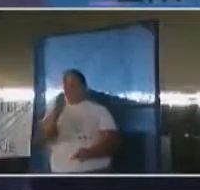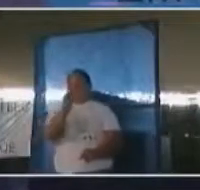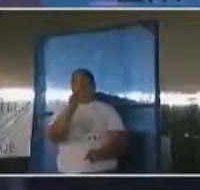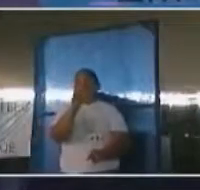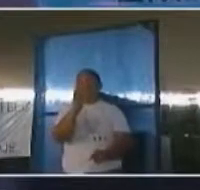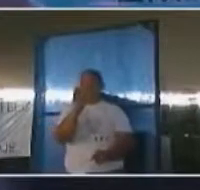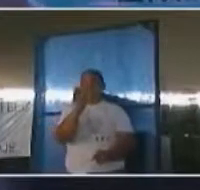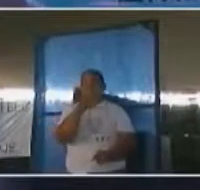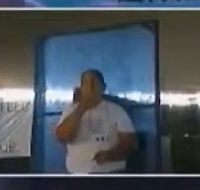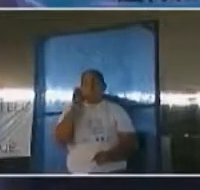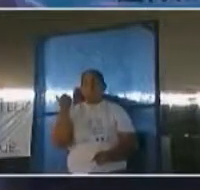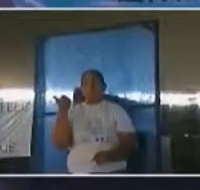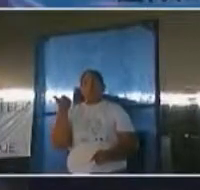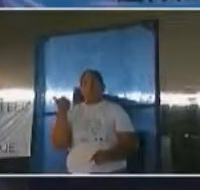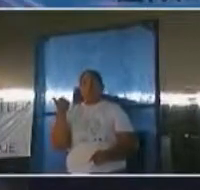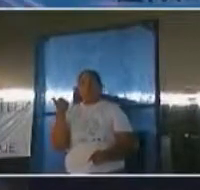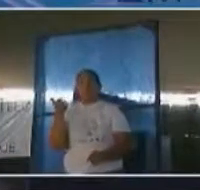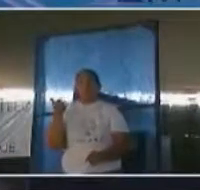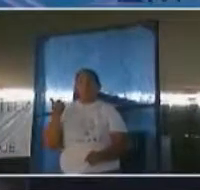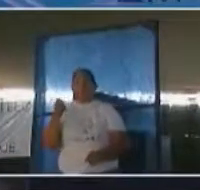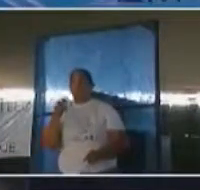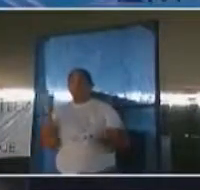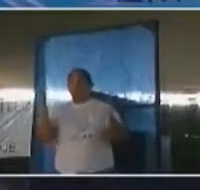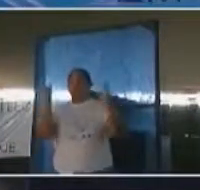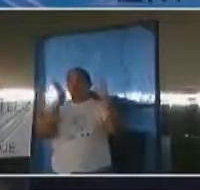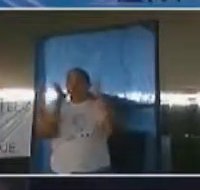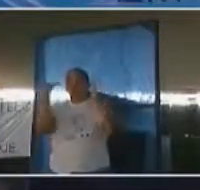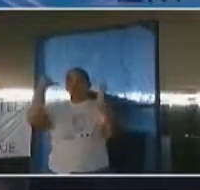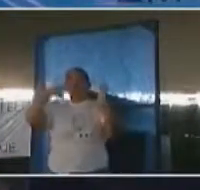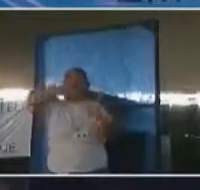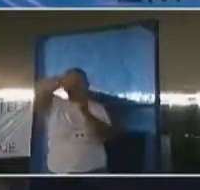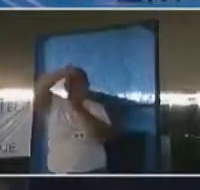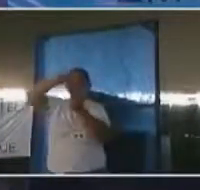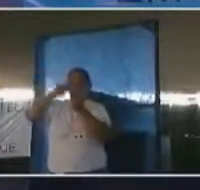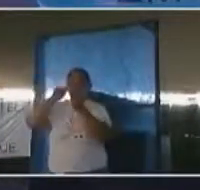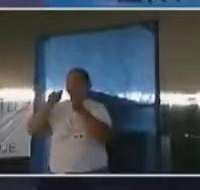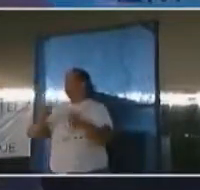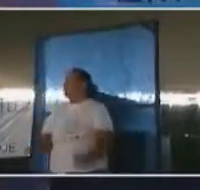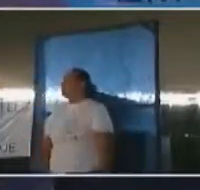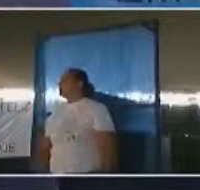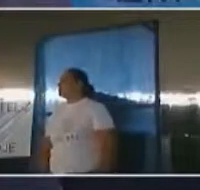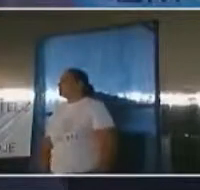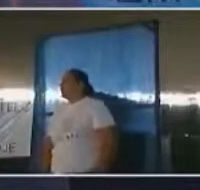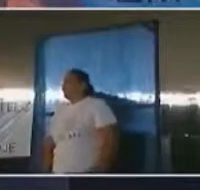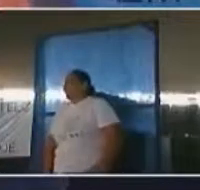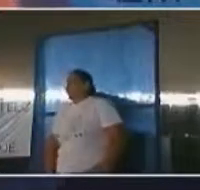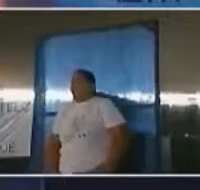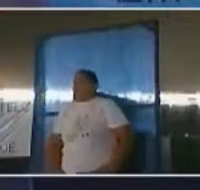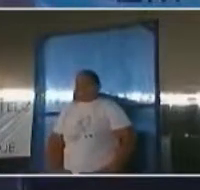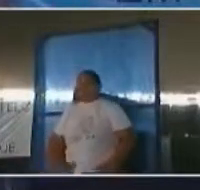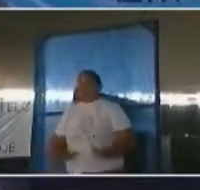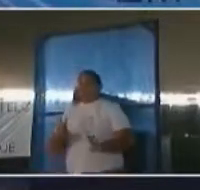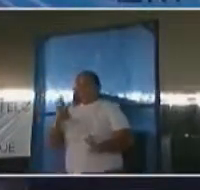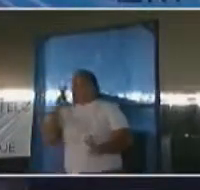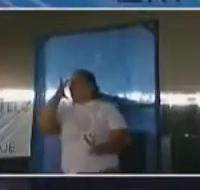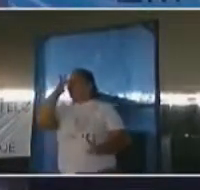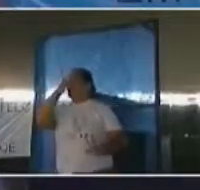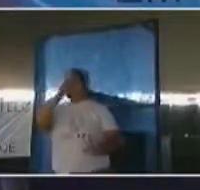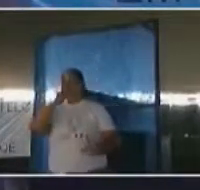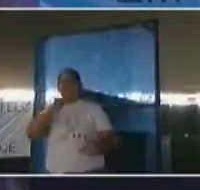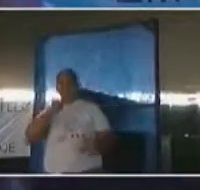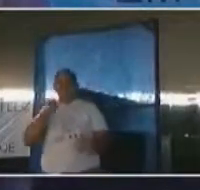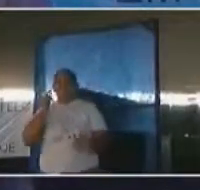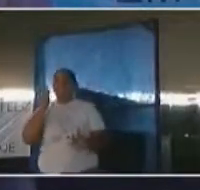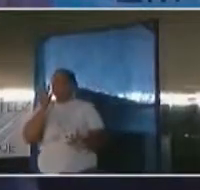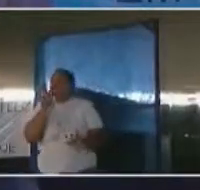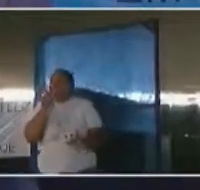uma obra-prima. Mas por mais bonita que ela ficasse, não queria dizer ainda